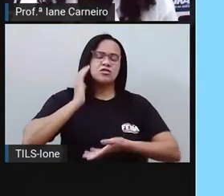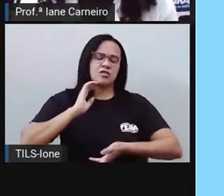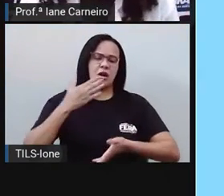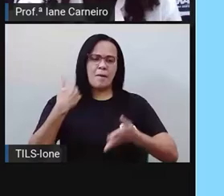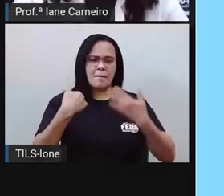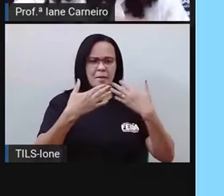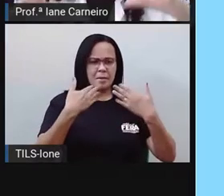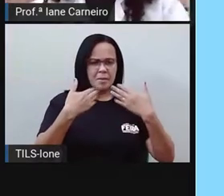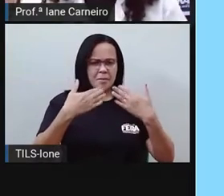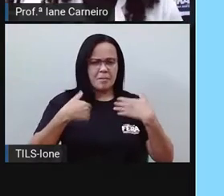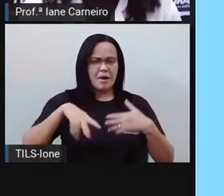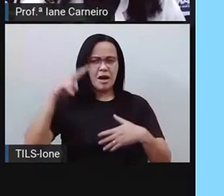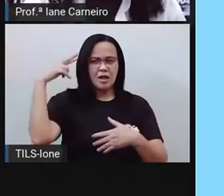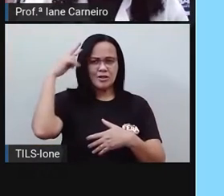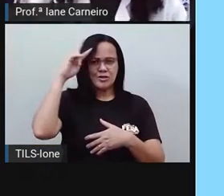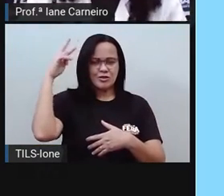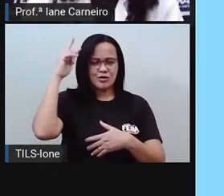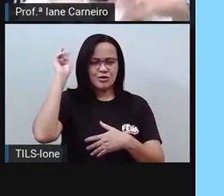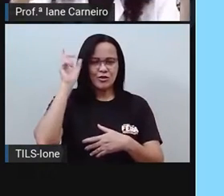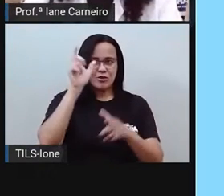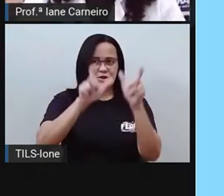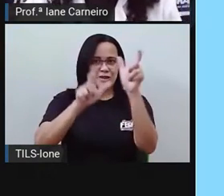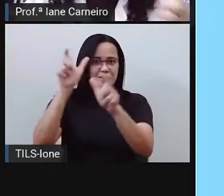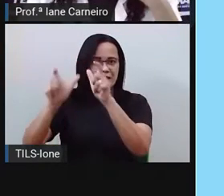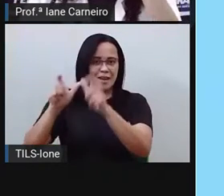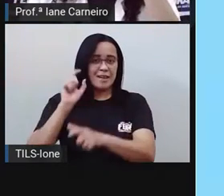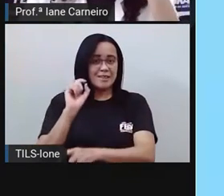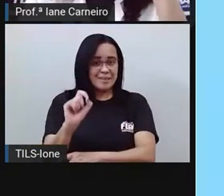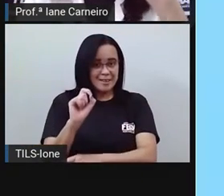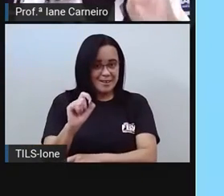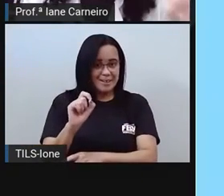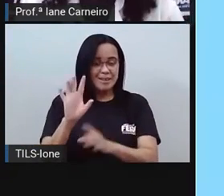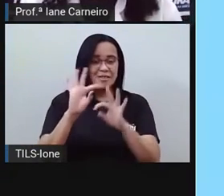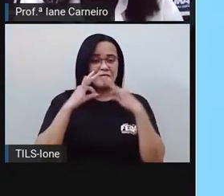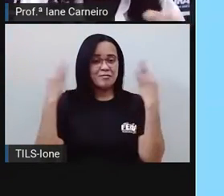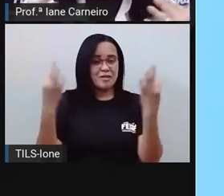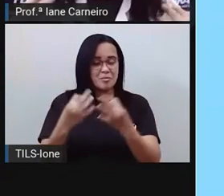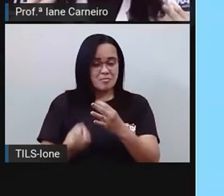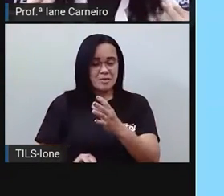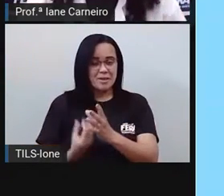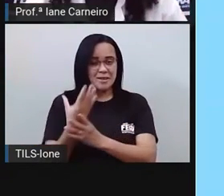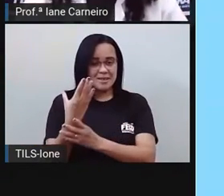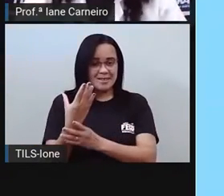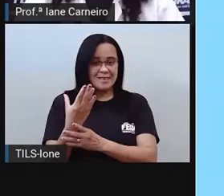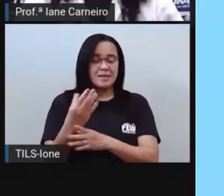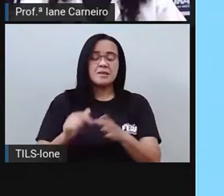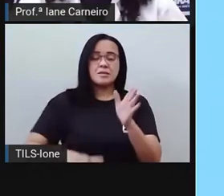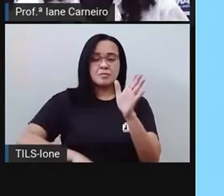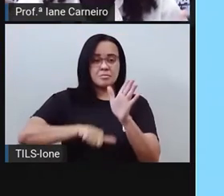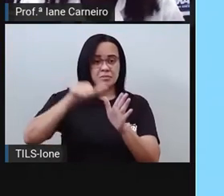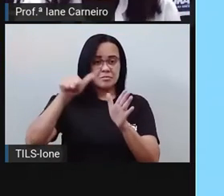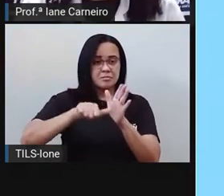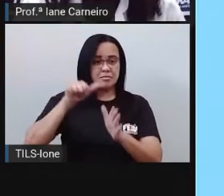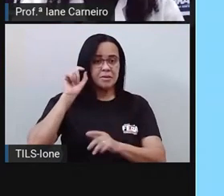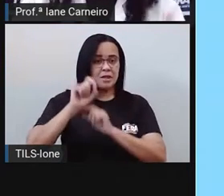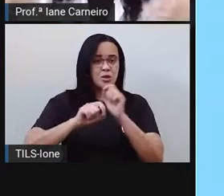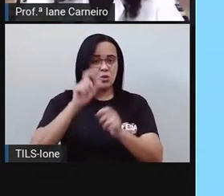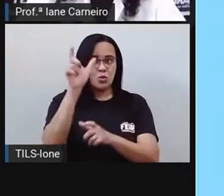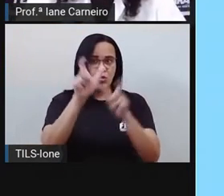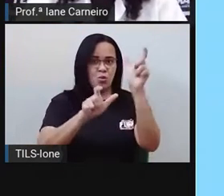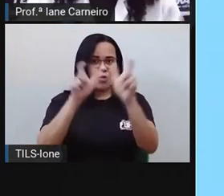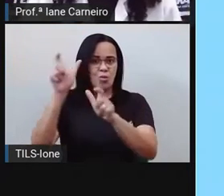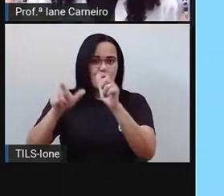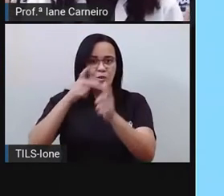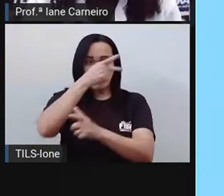nós somos, né? Nossa origem, nossa família. Então, primeiro lugar é a gente tem que saber de onde a gente veio, para a